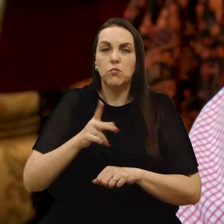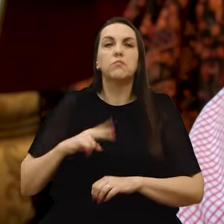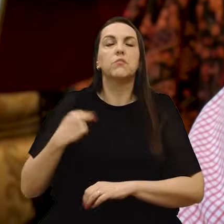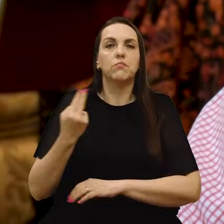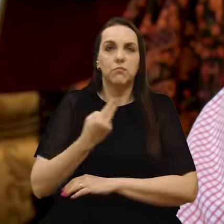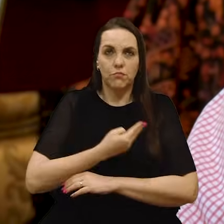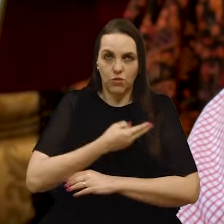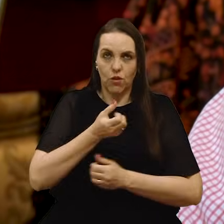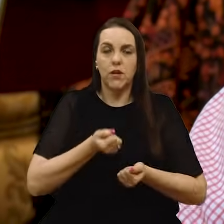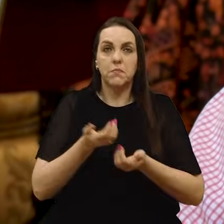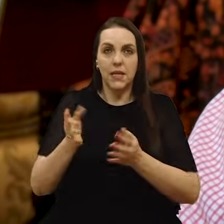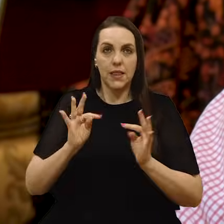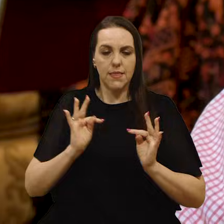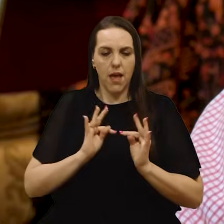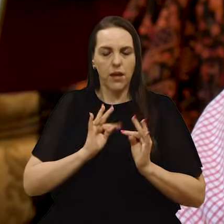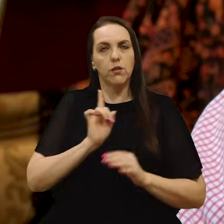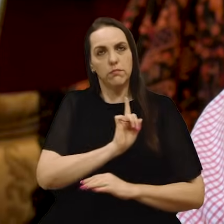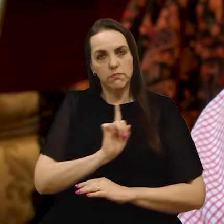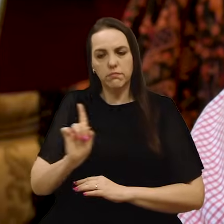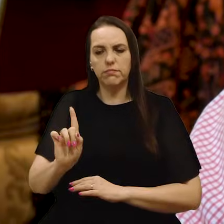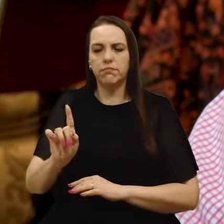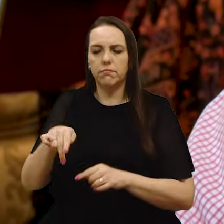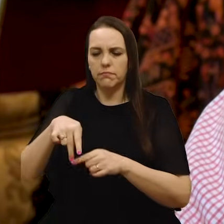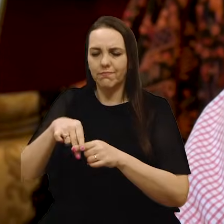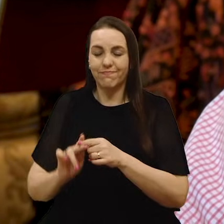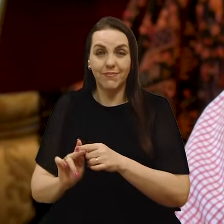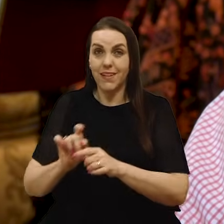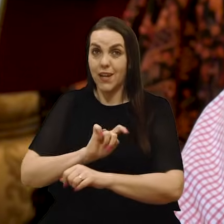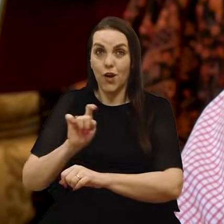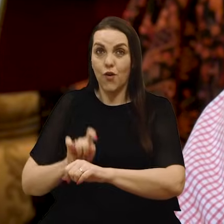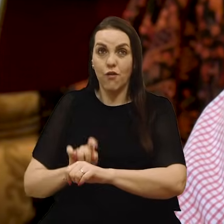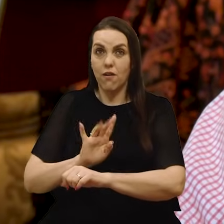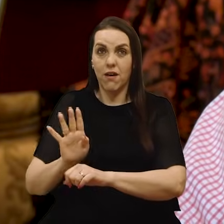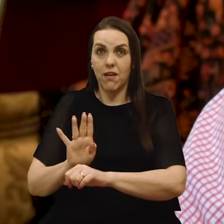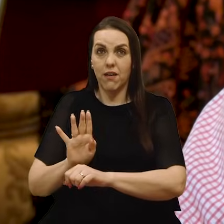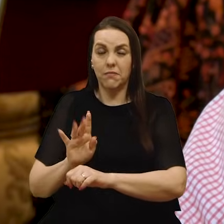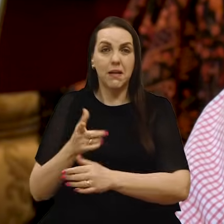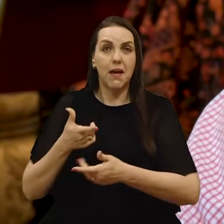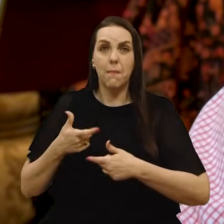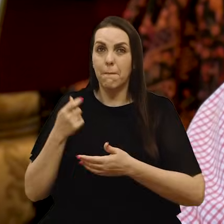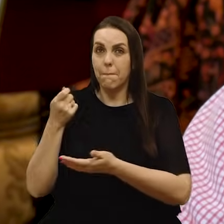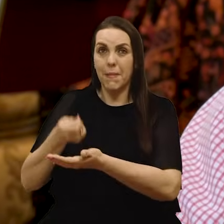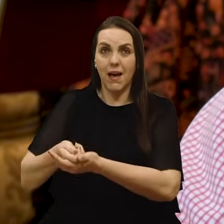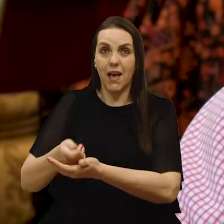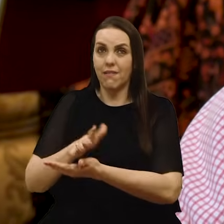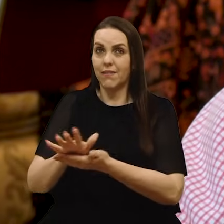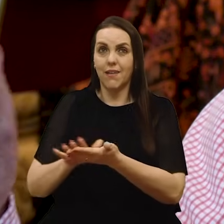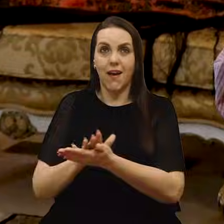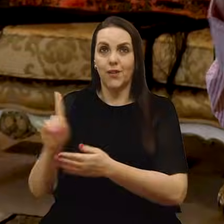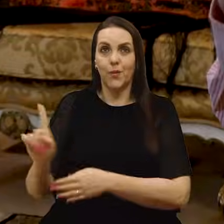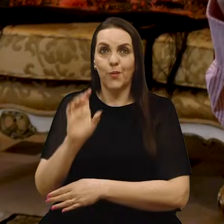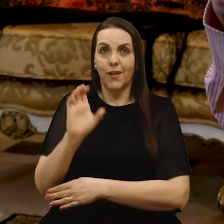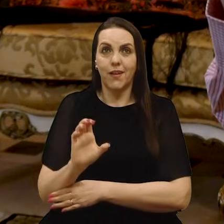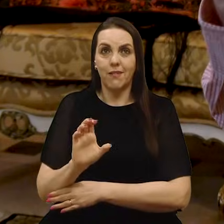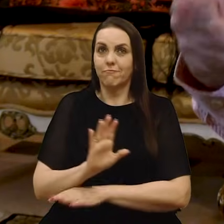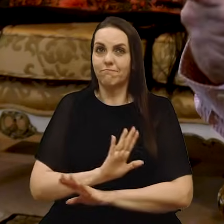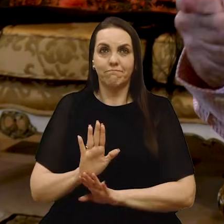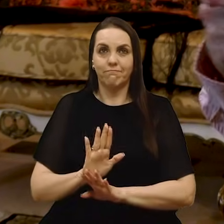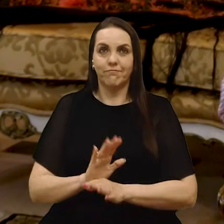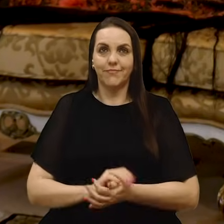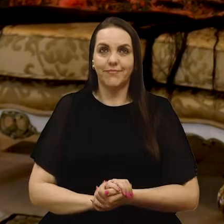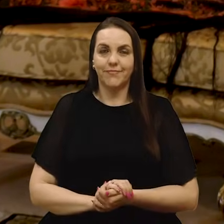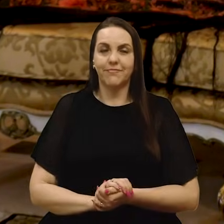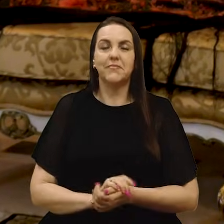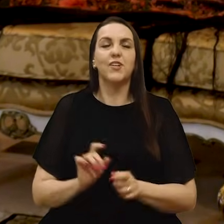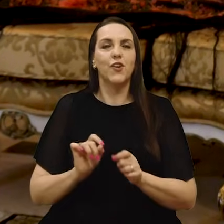tinha no produto, nós mandávamos técnicos para reparar imediatamente, sem custo